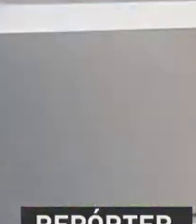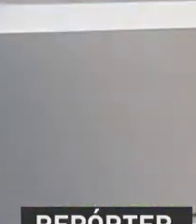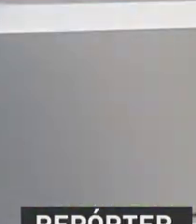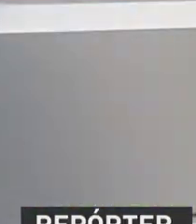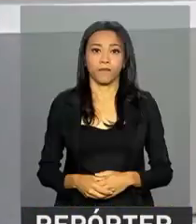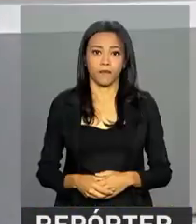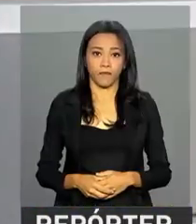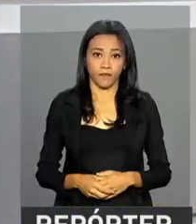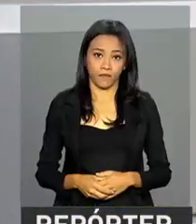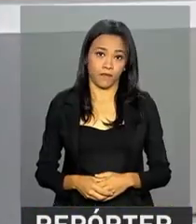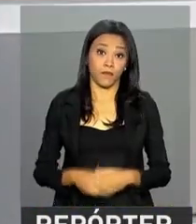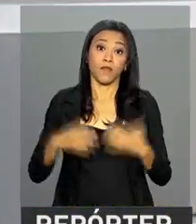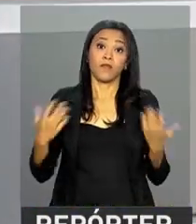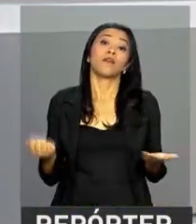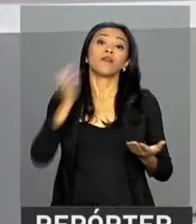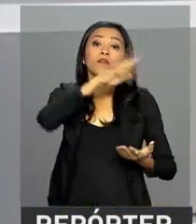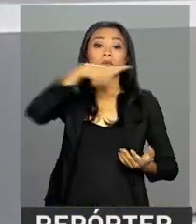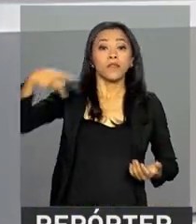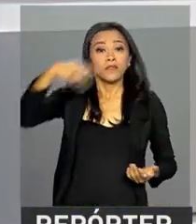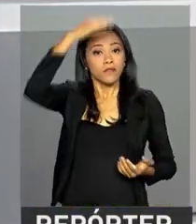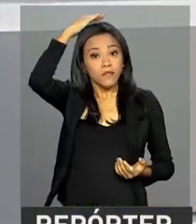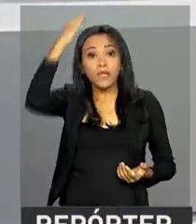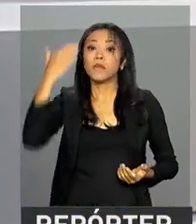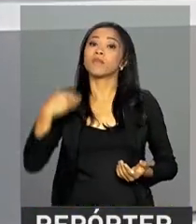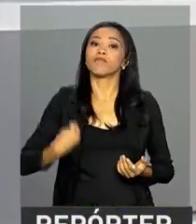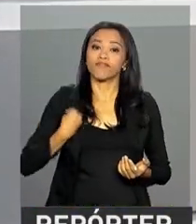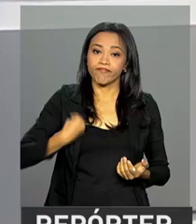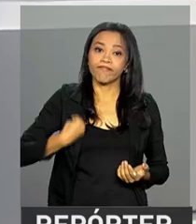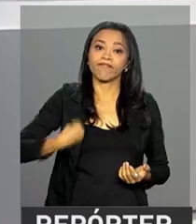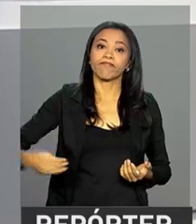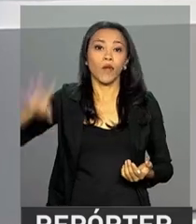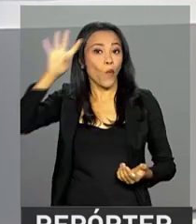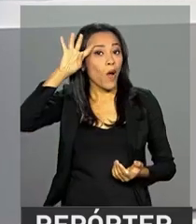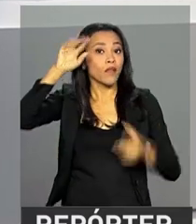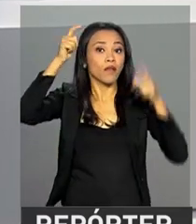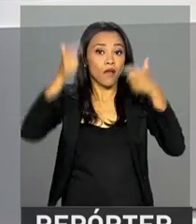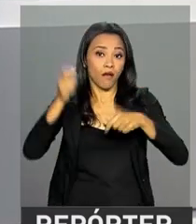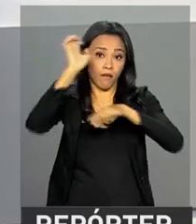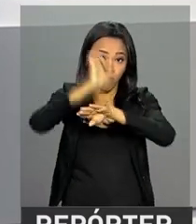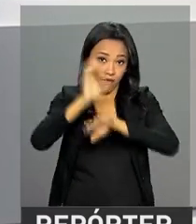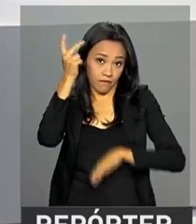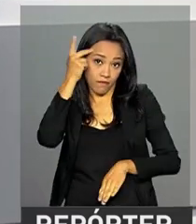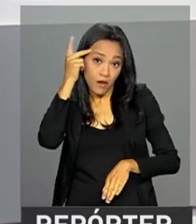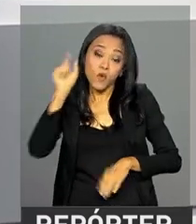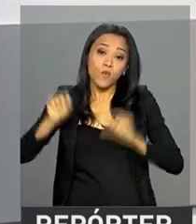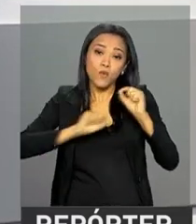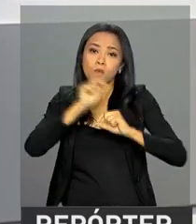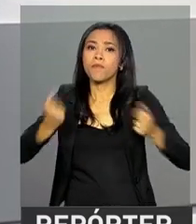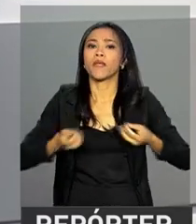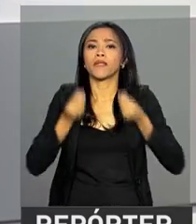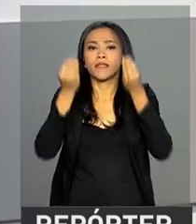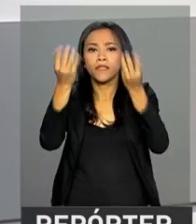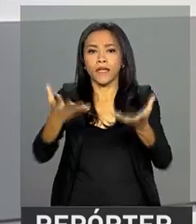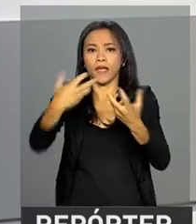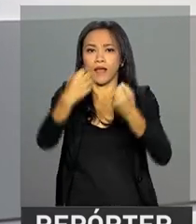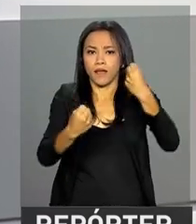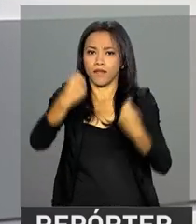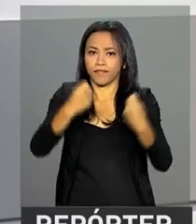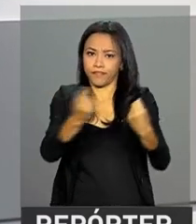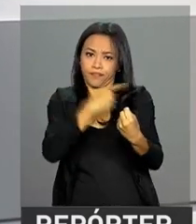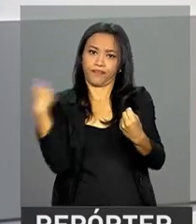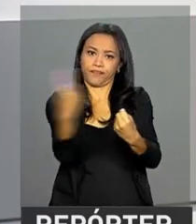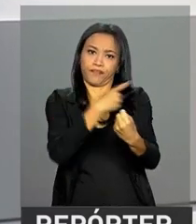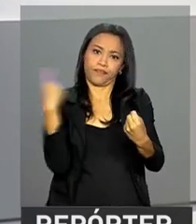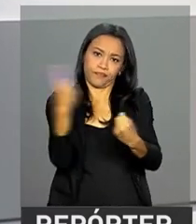o presidente michel temer esteve nesta quarta feira em são paulo para participar da entrega de ambulâncias da frota do serviço móvel de urgência